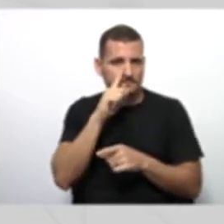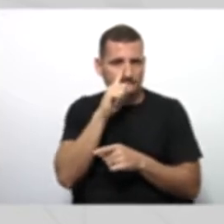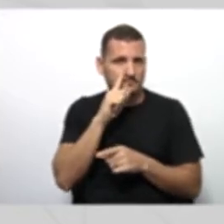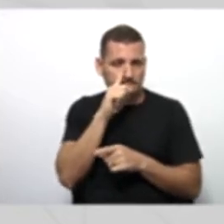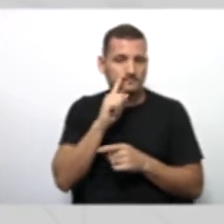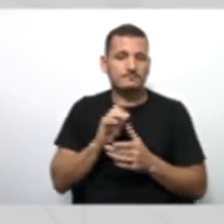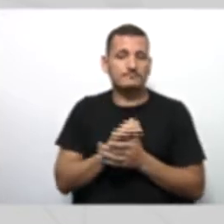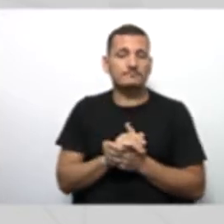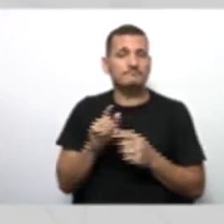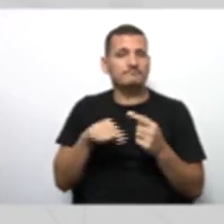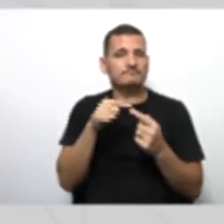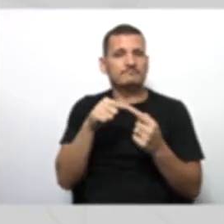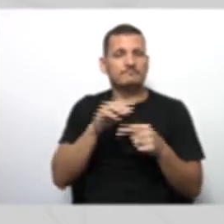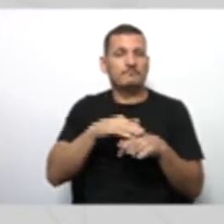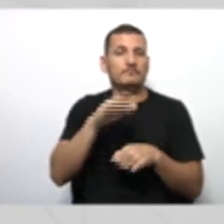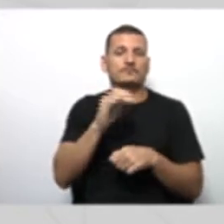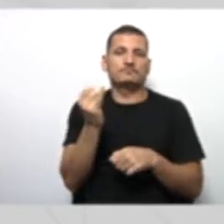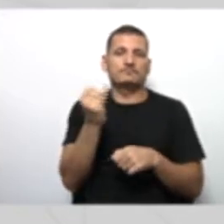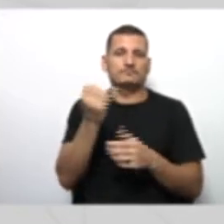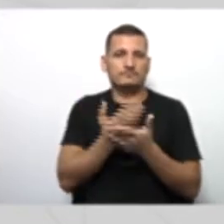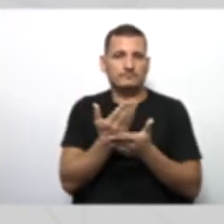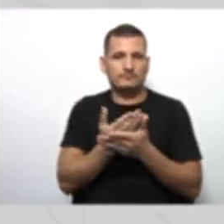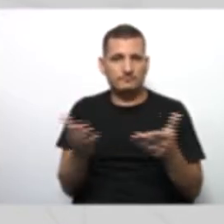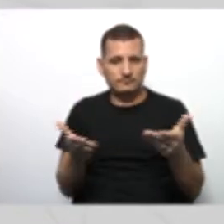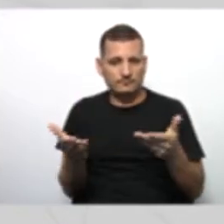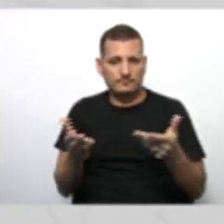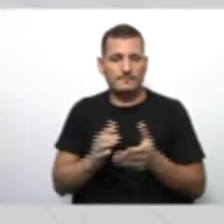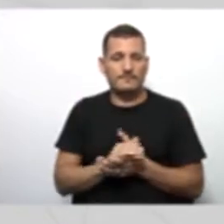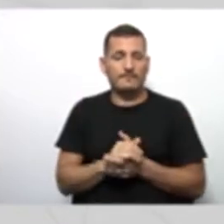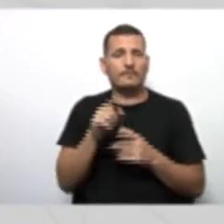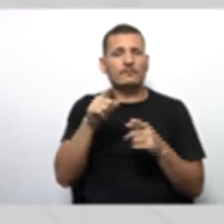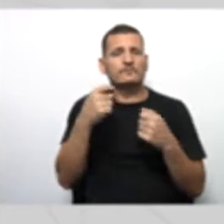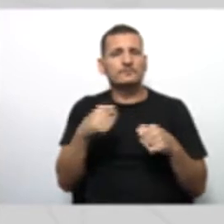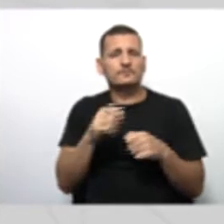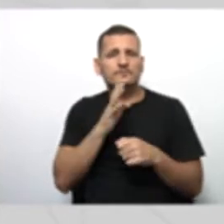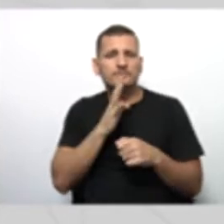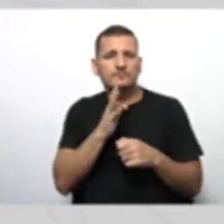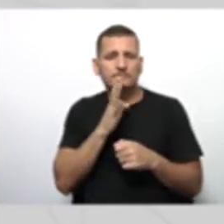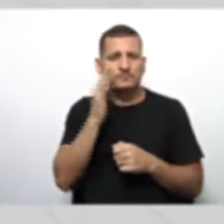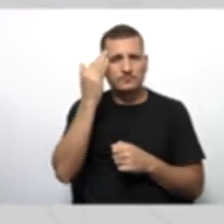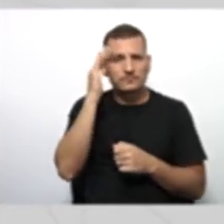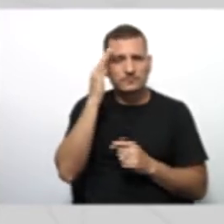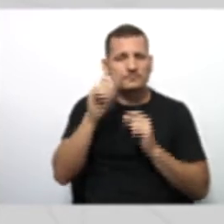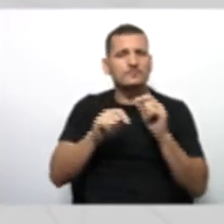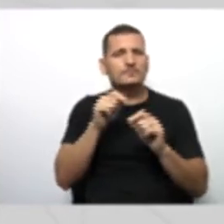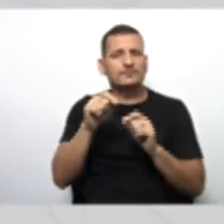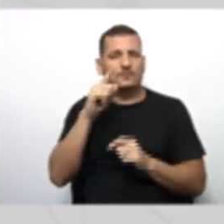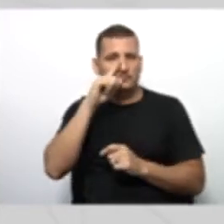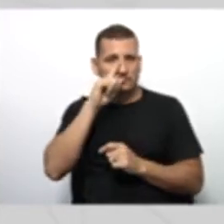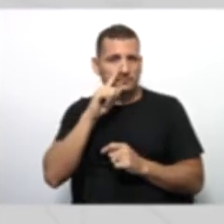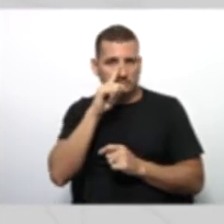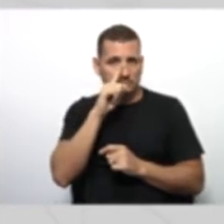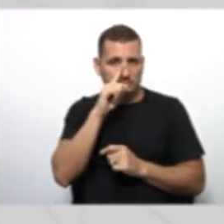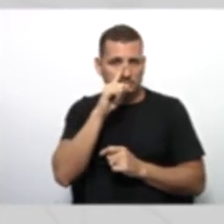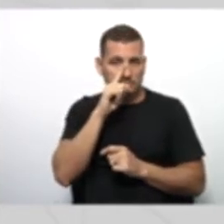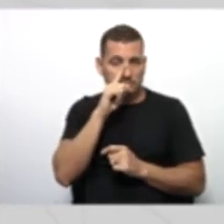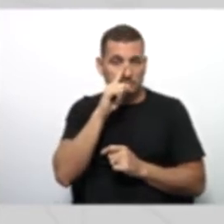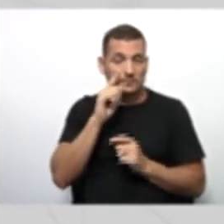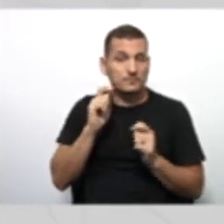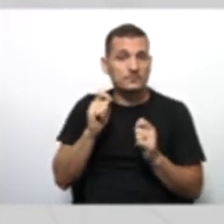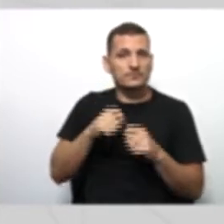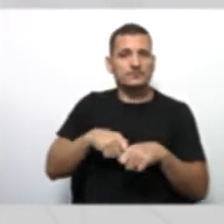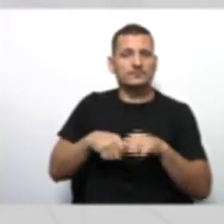um dos objetivos mais importantes que a gente tem da teleaula de hoje. Você tem que conhecer e entender o que são os riscos para poder estar trabalhando alguma